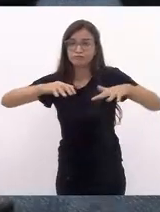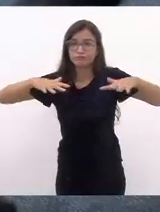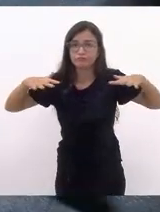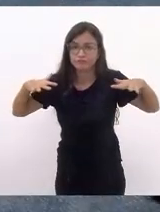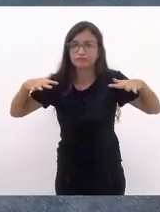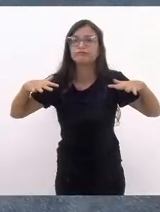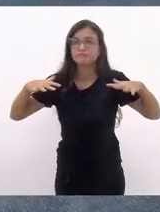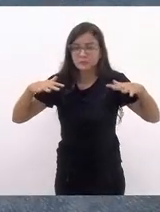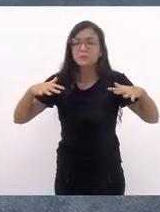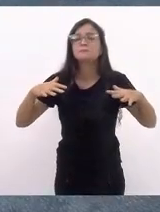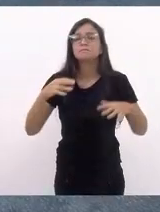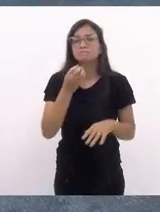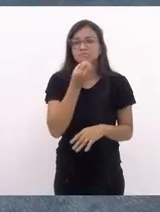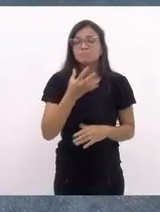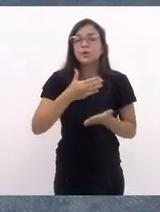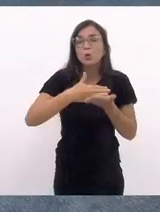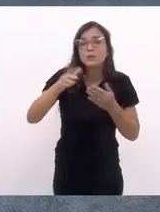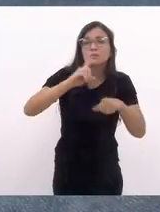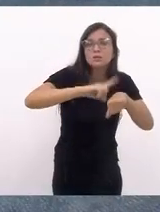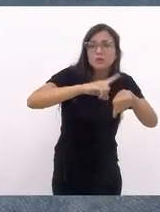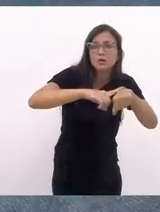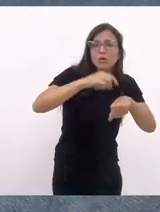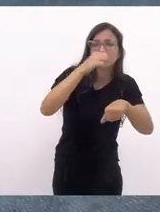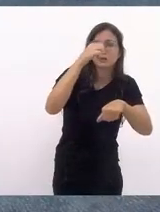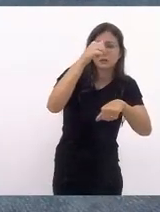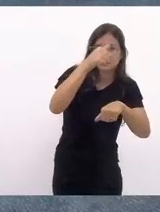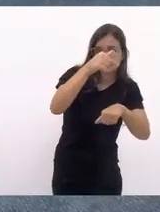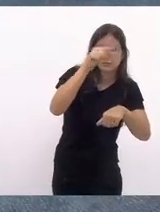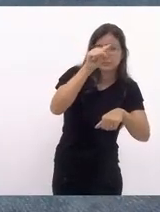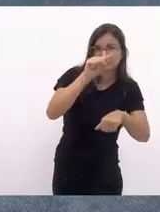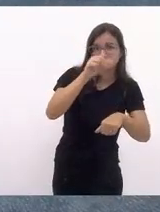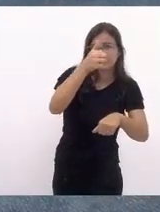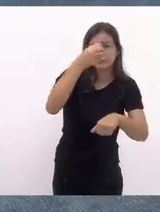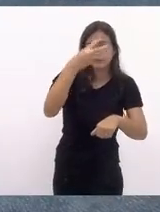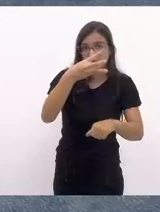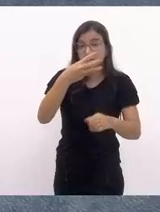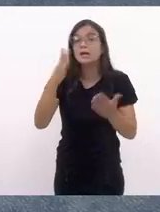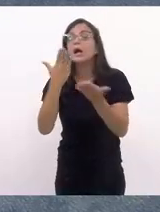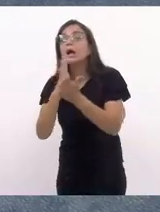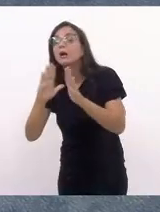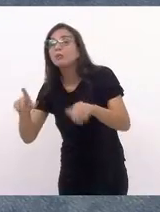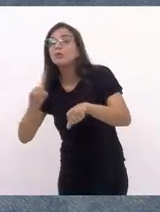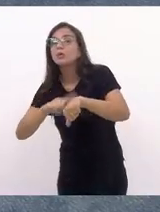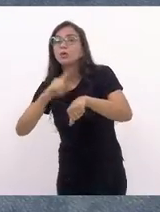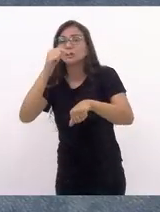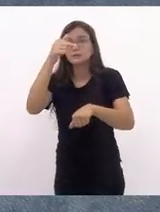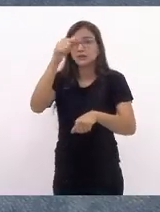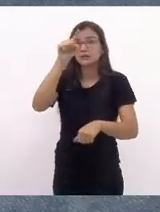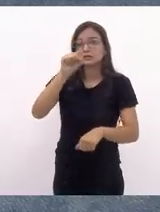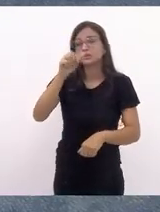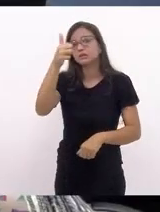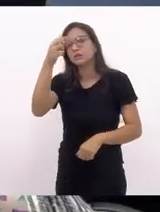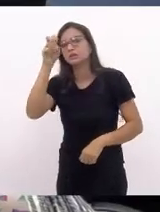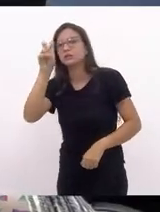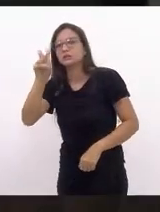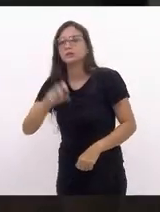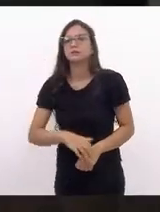extraordinária que iniciadas 19:13 encerrou seus 19:15